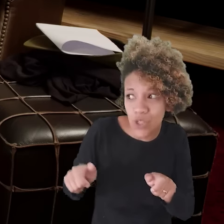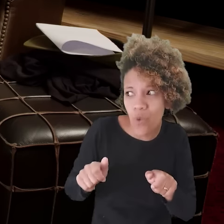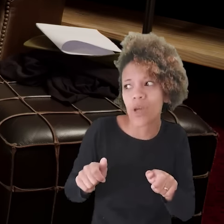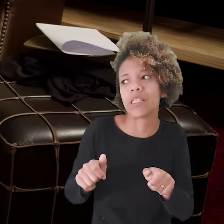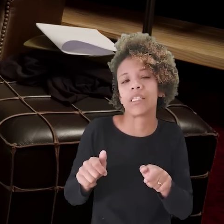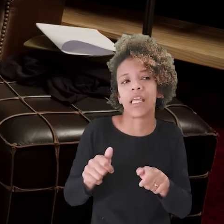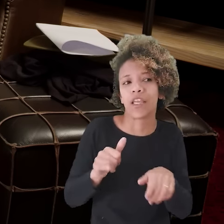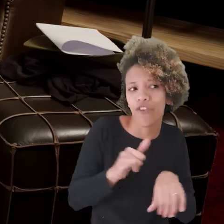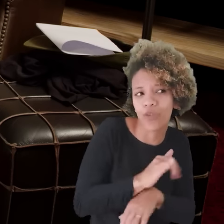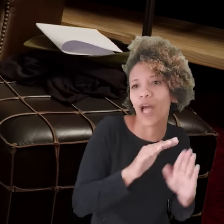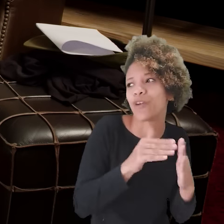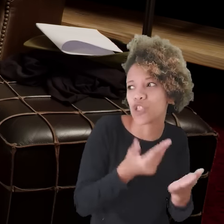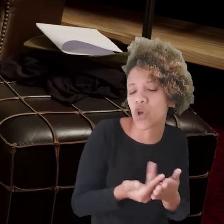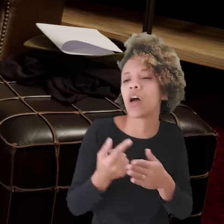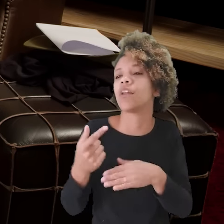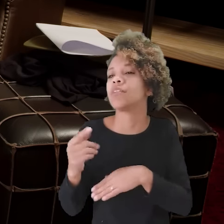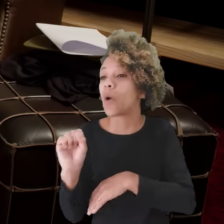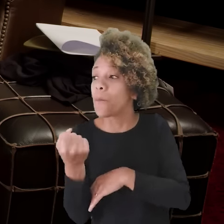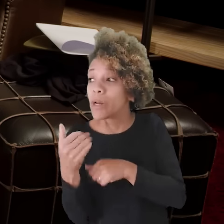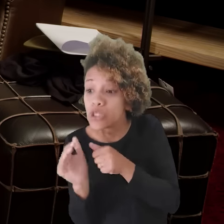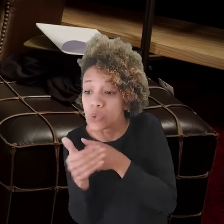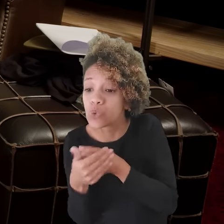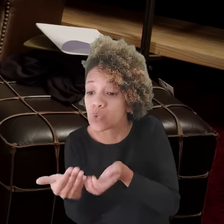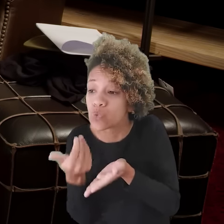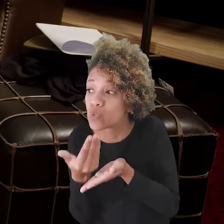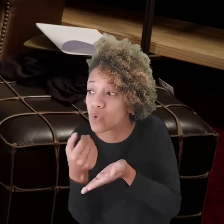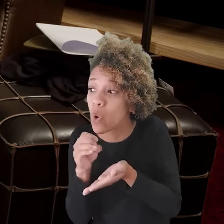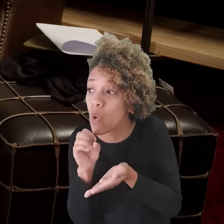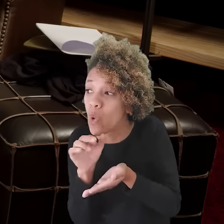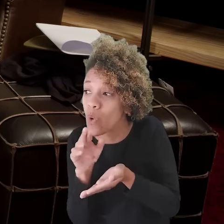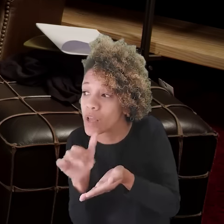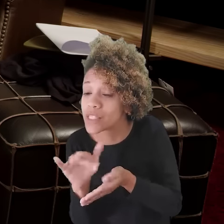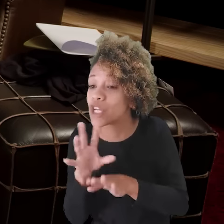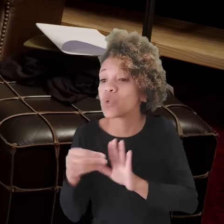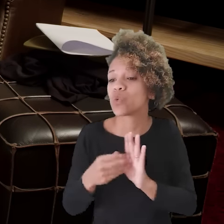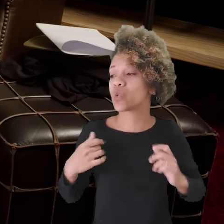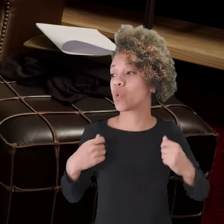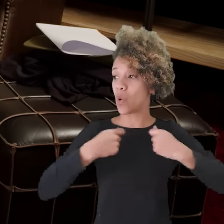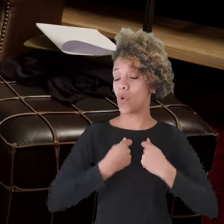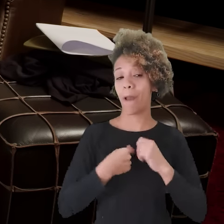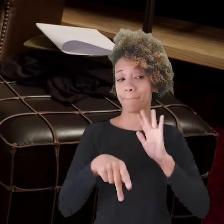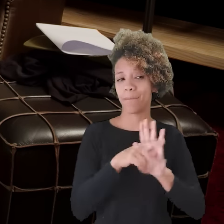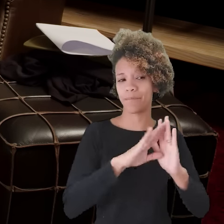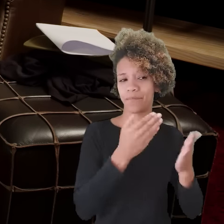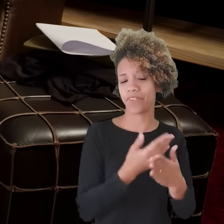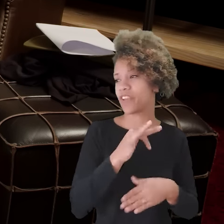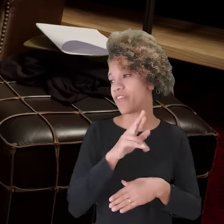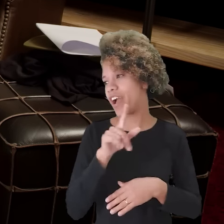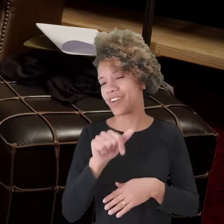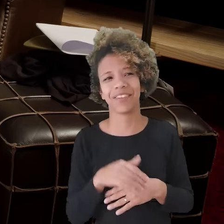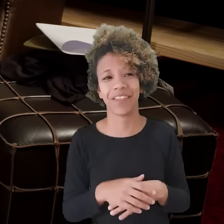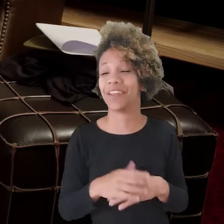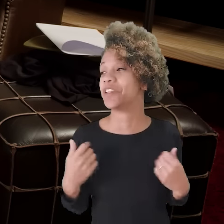saíram e tão lá tomando uma cerveja escondido um caldinho comendo tudo de de uniforme do colégio no Recife a gente fala